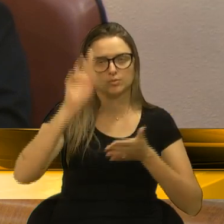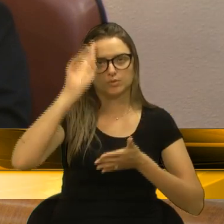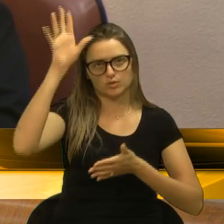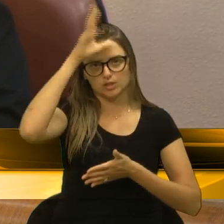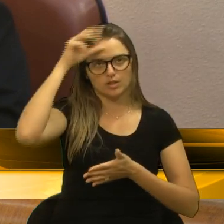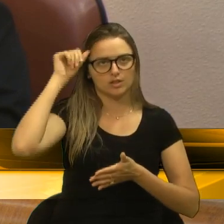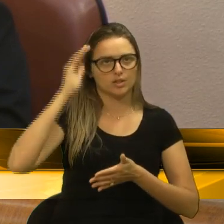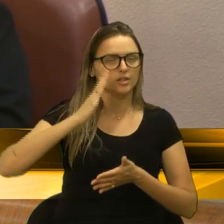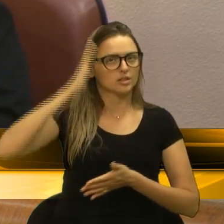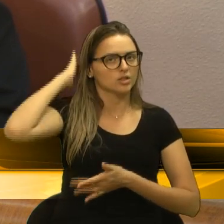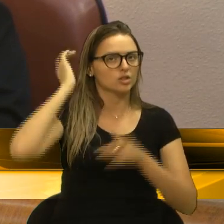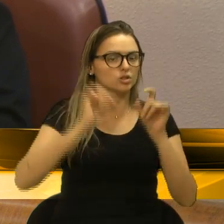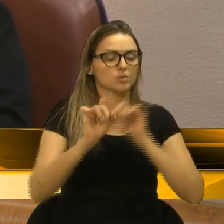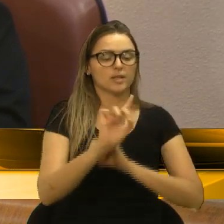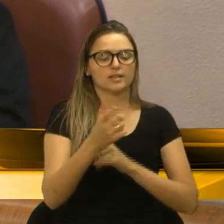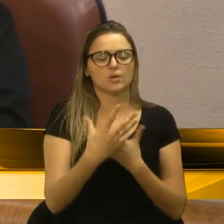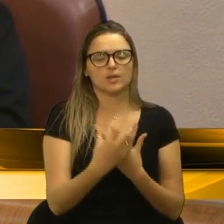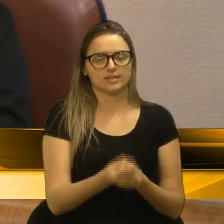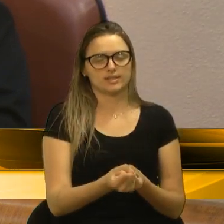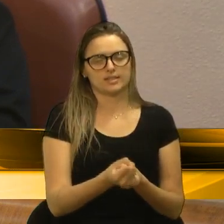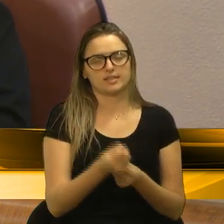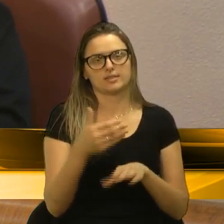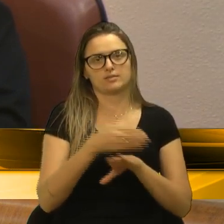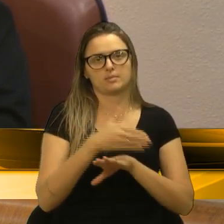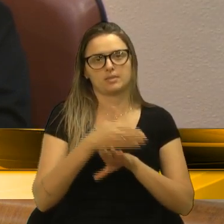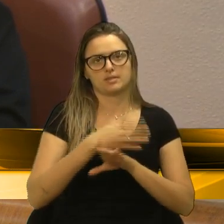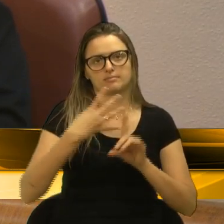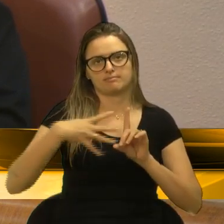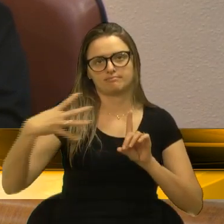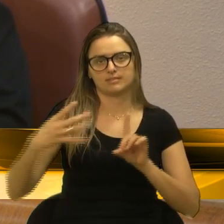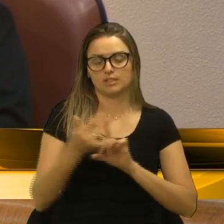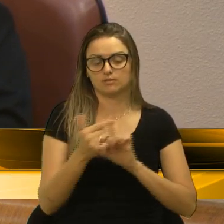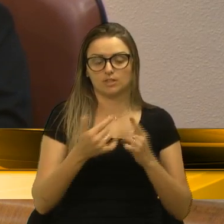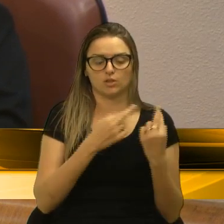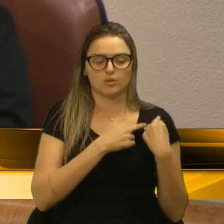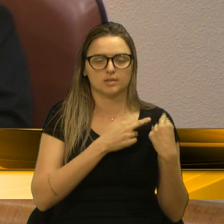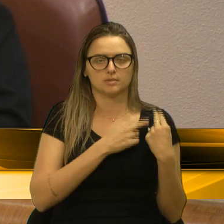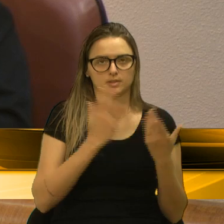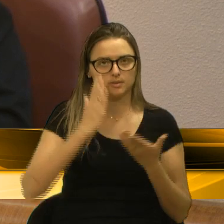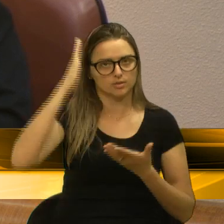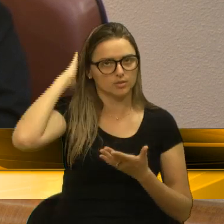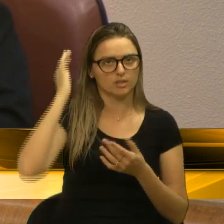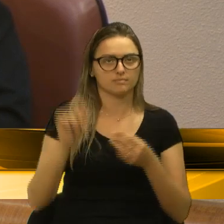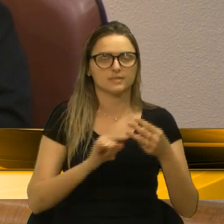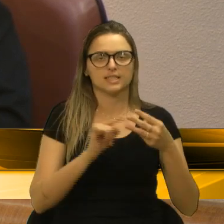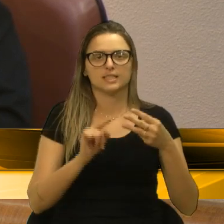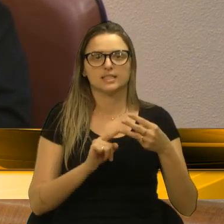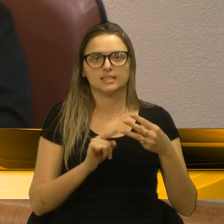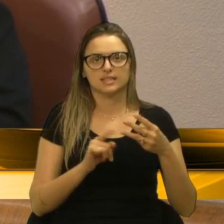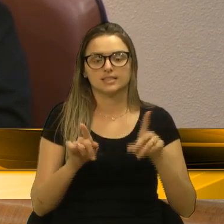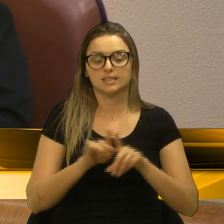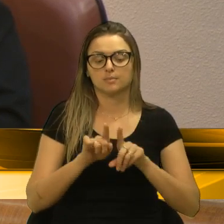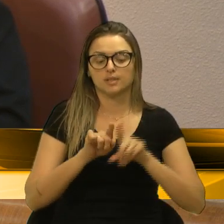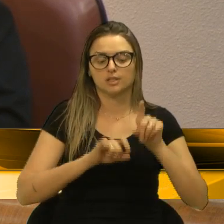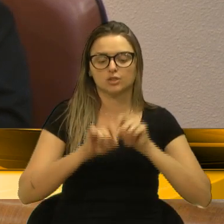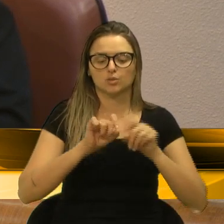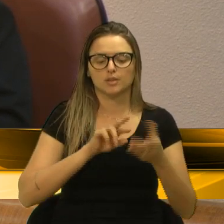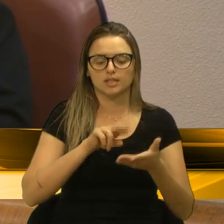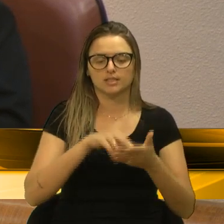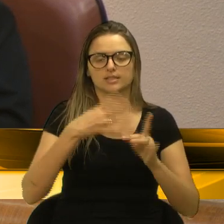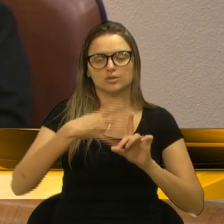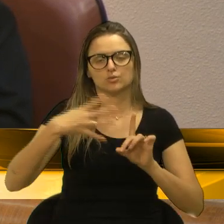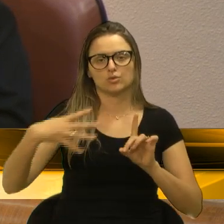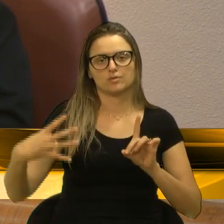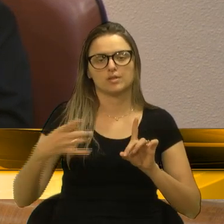relação à negativa dessa forma, não podendo haver responsabilização do mesmo. 3. Ainda o fato da realização da parada livre tem-se